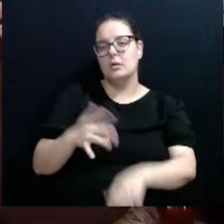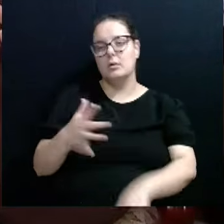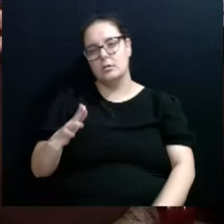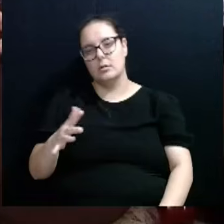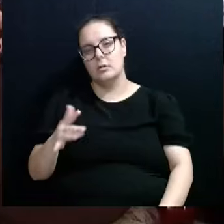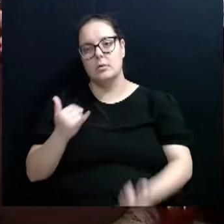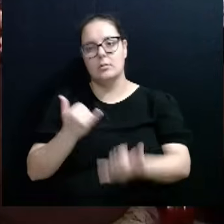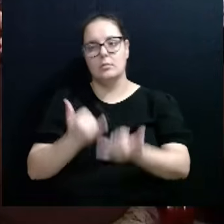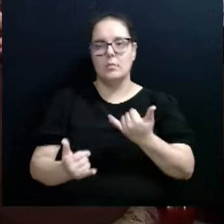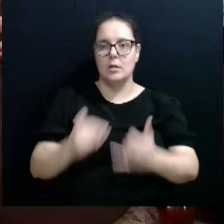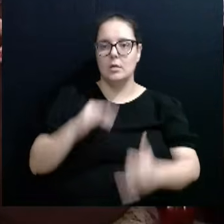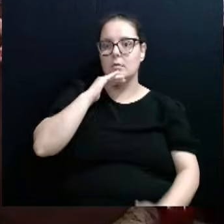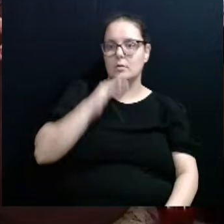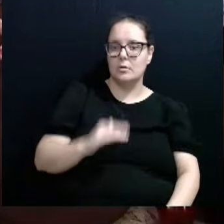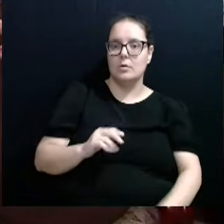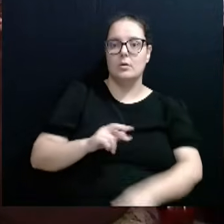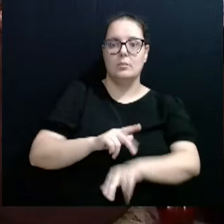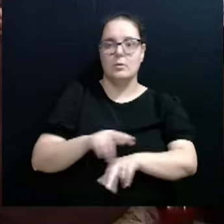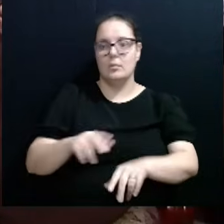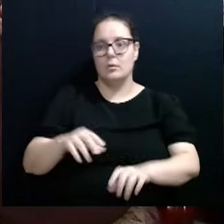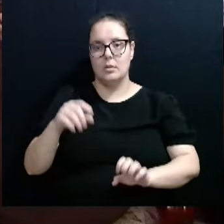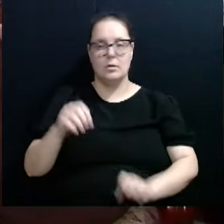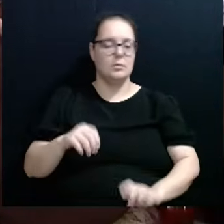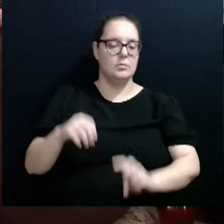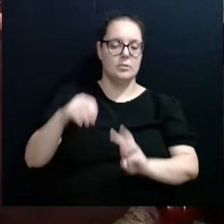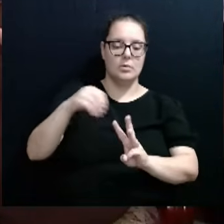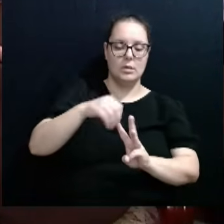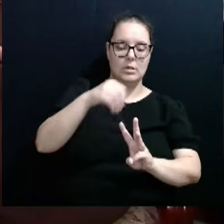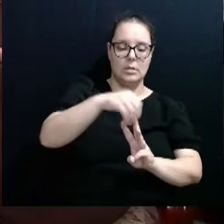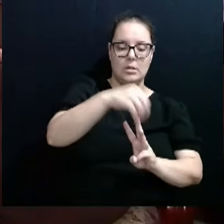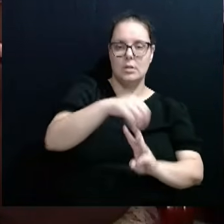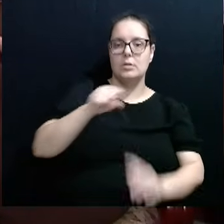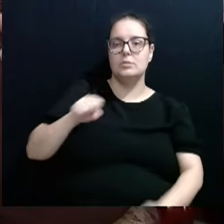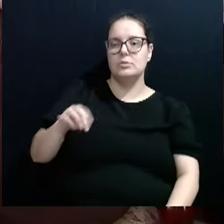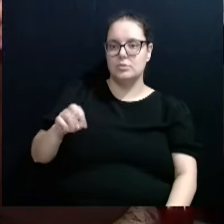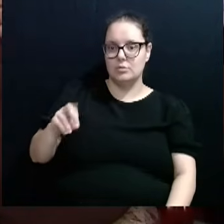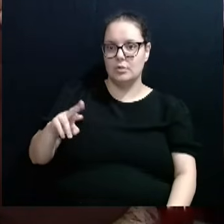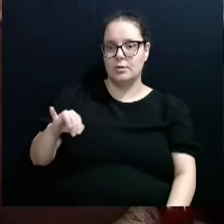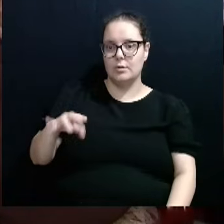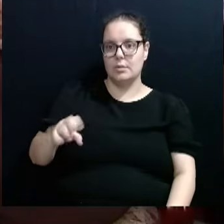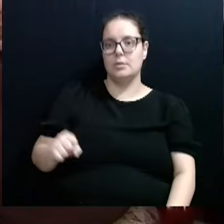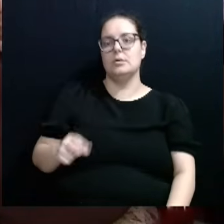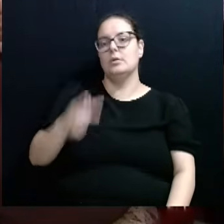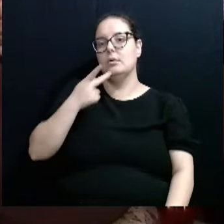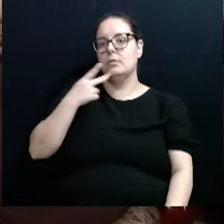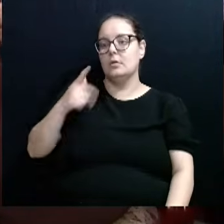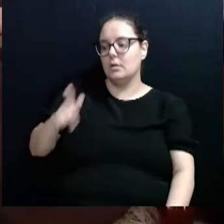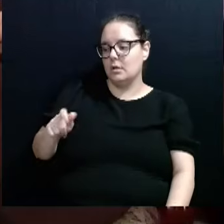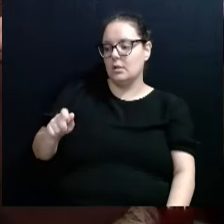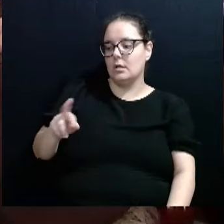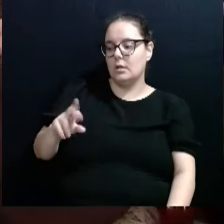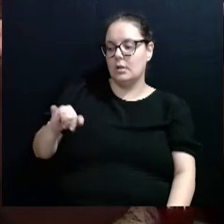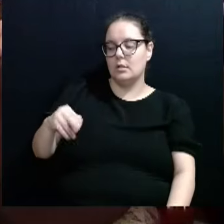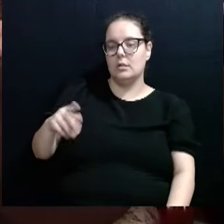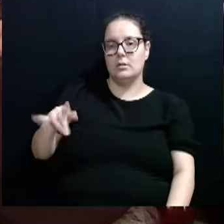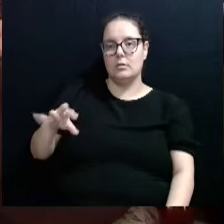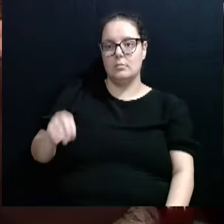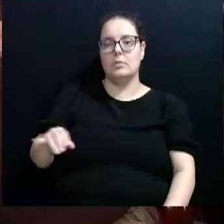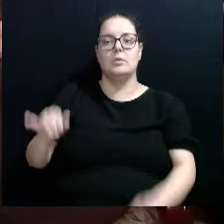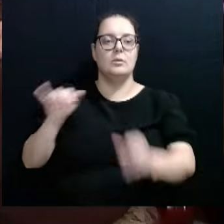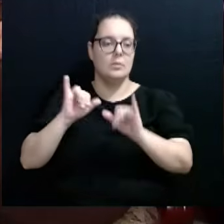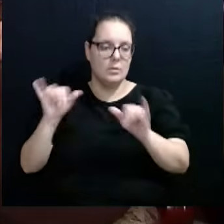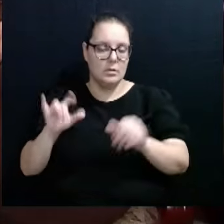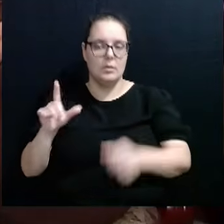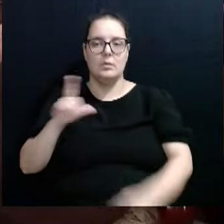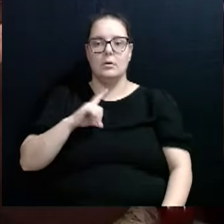vários stores que eu faço, que eu chamo assim de garimpinho. Certo. E já avisando que a gente vai ter o garimpo às